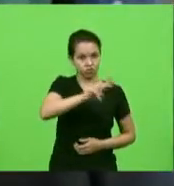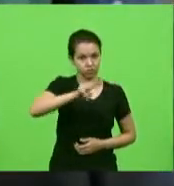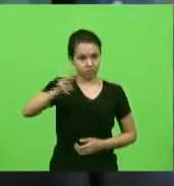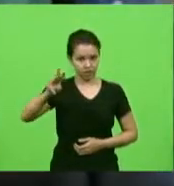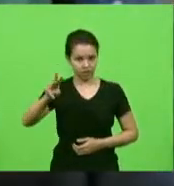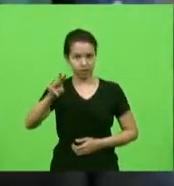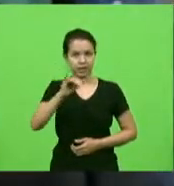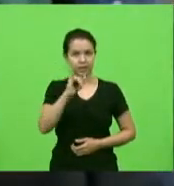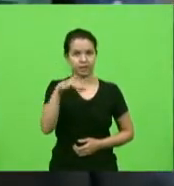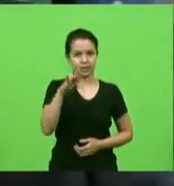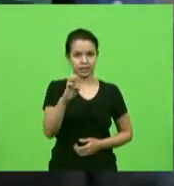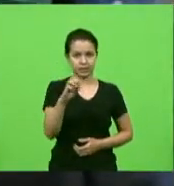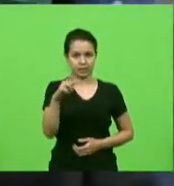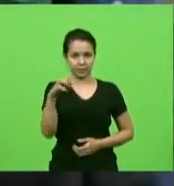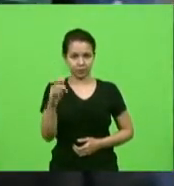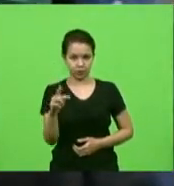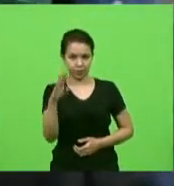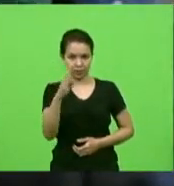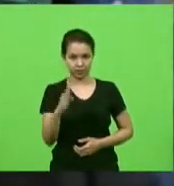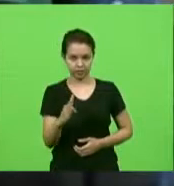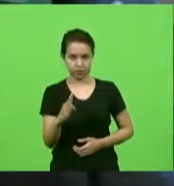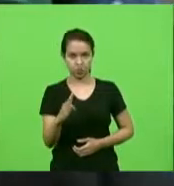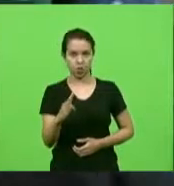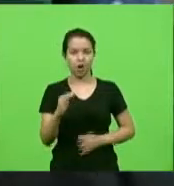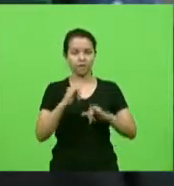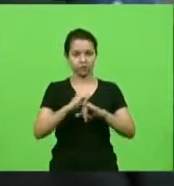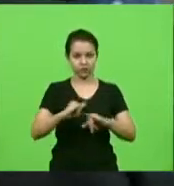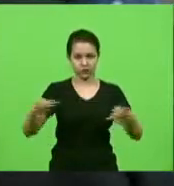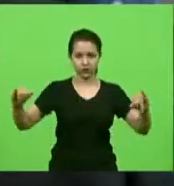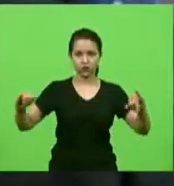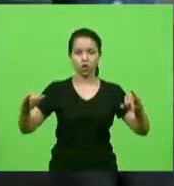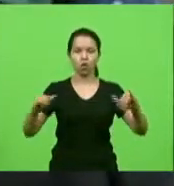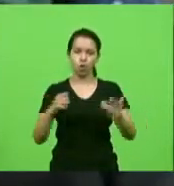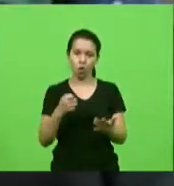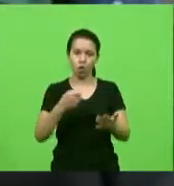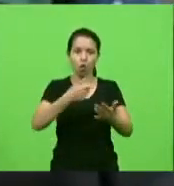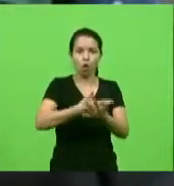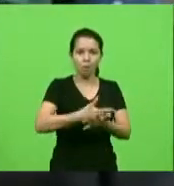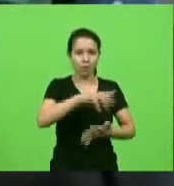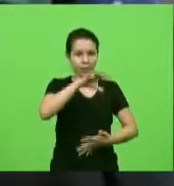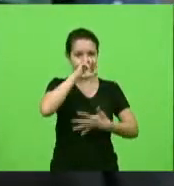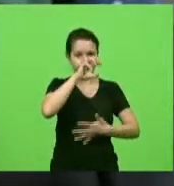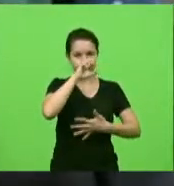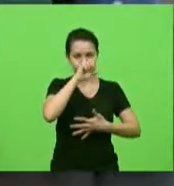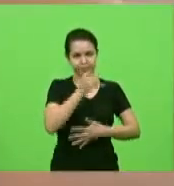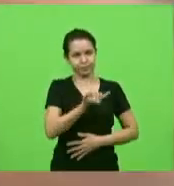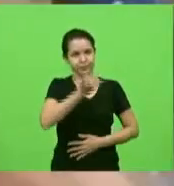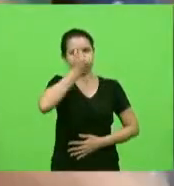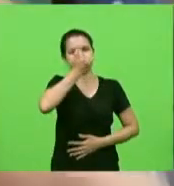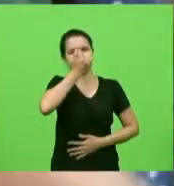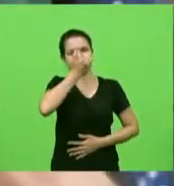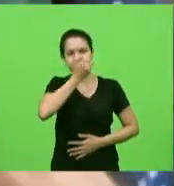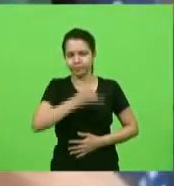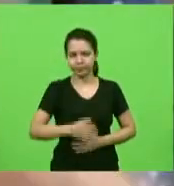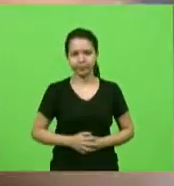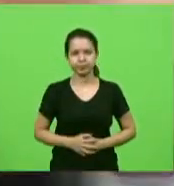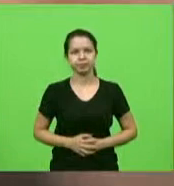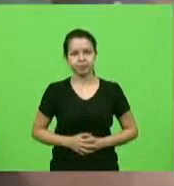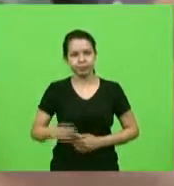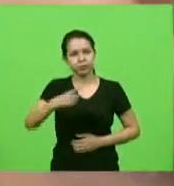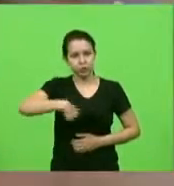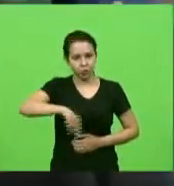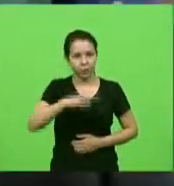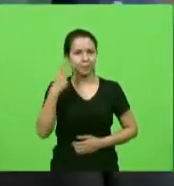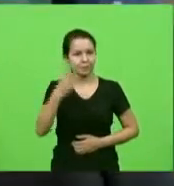Brasil, quando nos foi revelada uma fracassada tentativa de compra de respiradores hospitalares, que nós, parlamentares